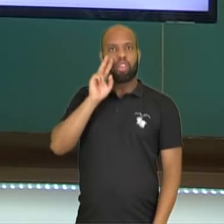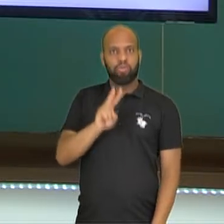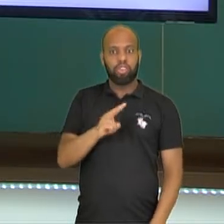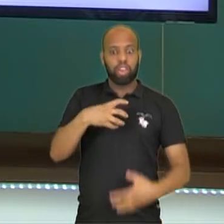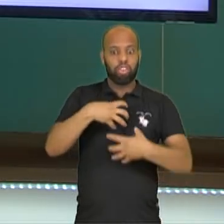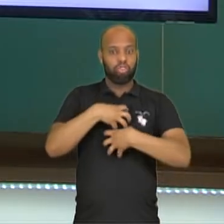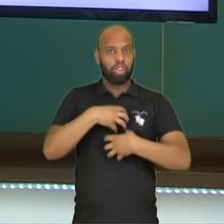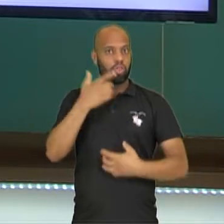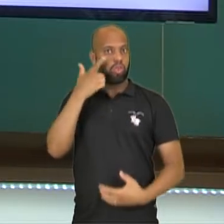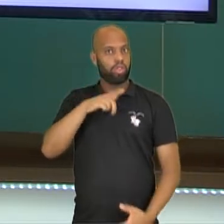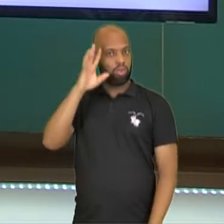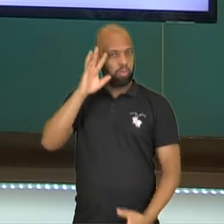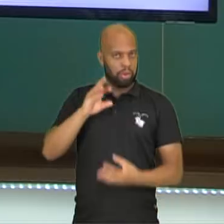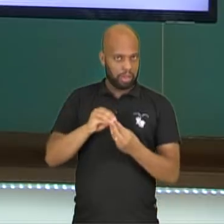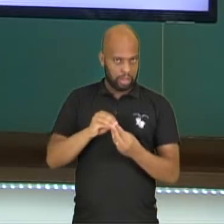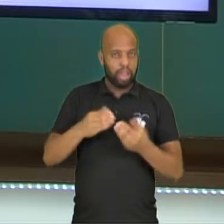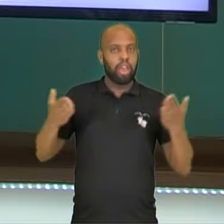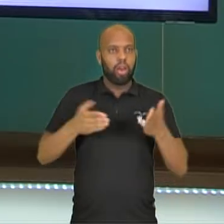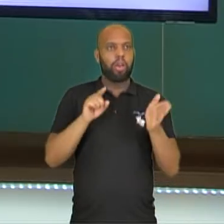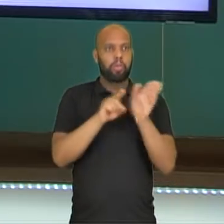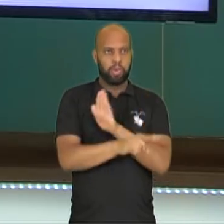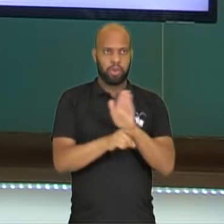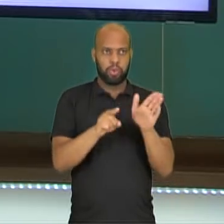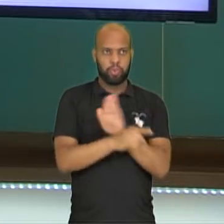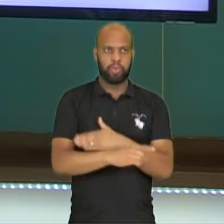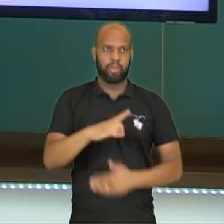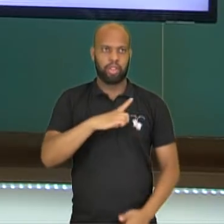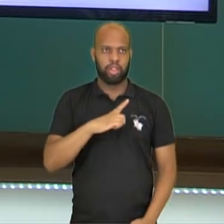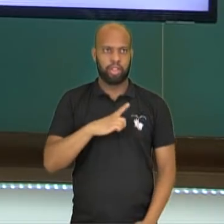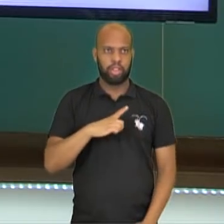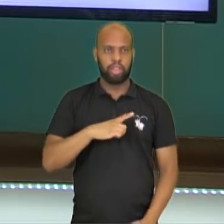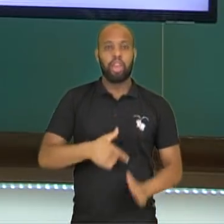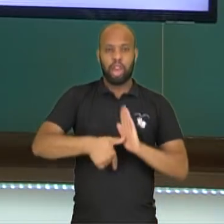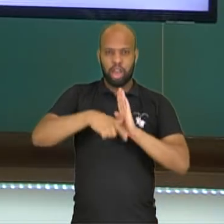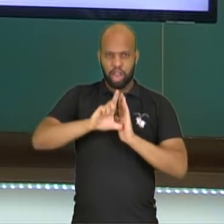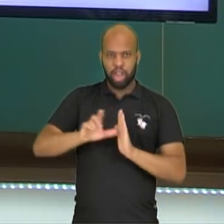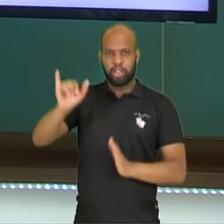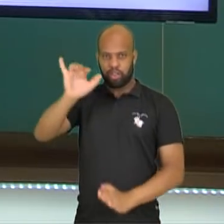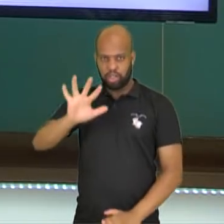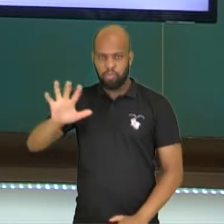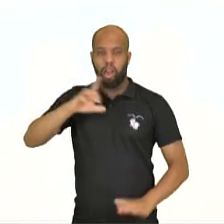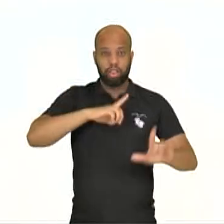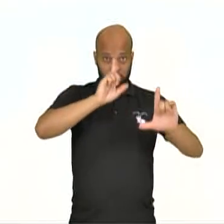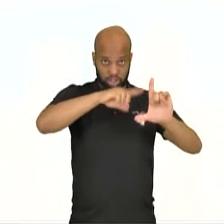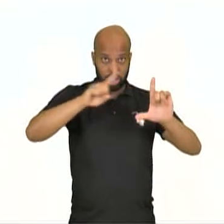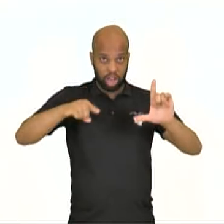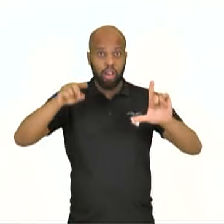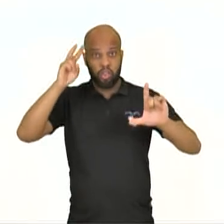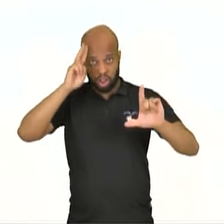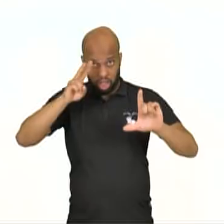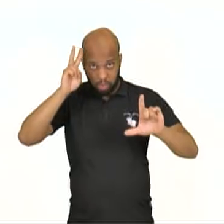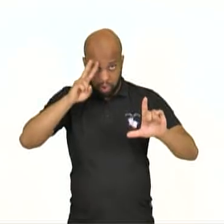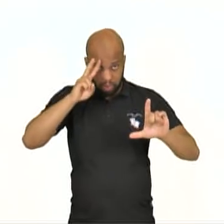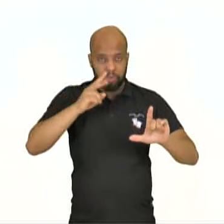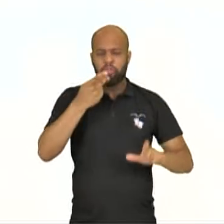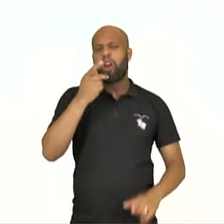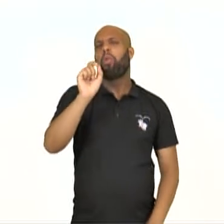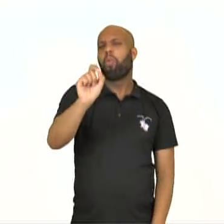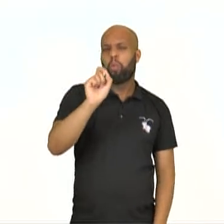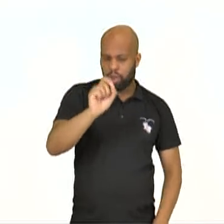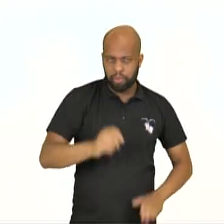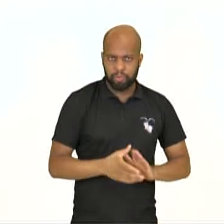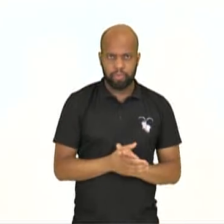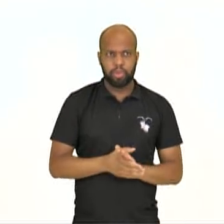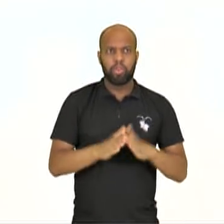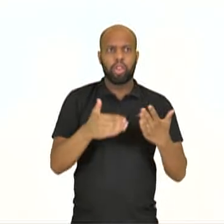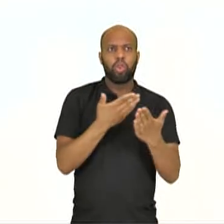eu vou fazer um quiz com vocês aqui, certo? Naquela imagem que eu mostrei para vocês, aquele gráfico, certo? Ele fala o seguinte: